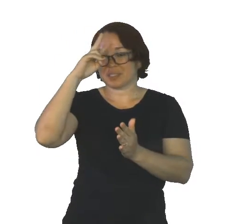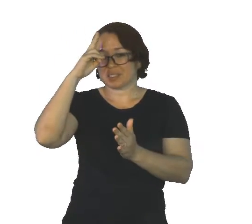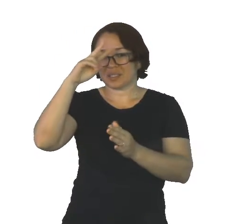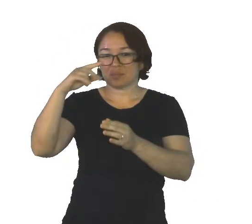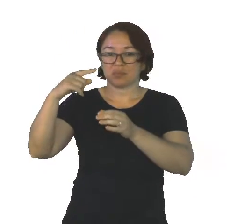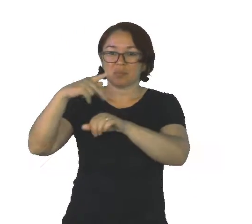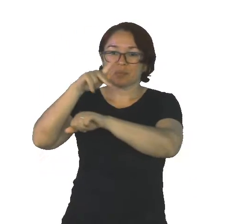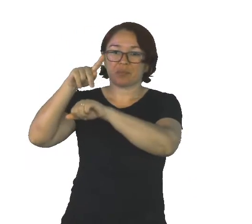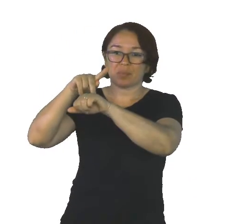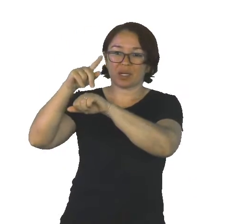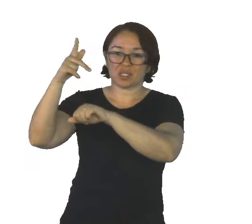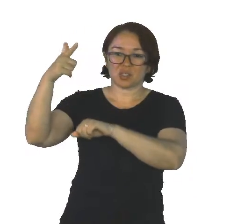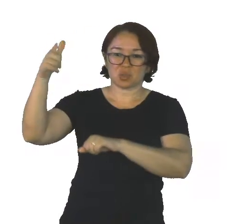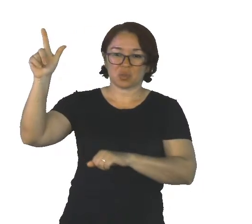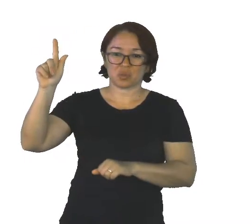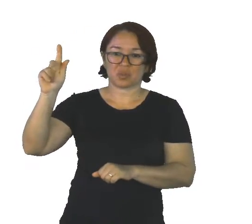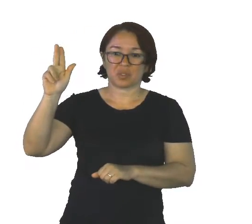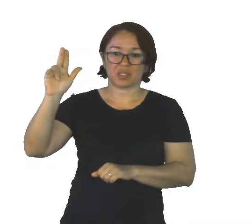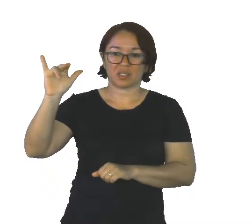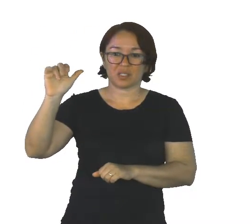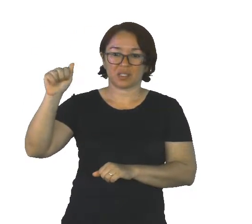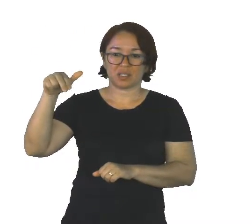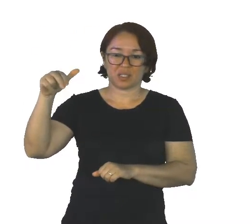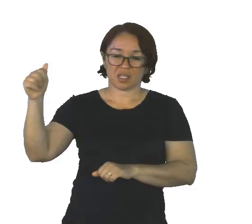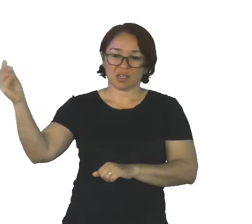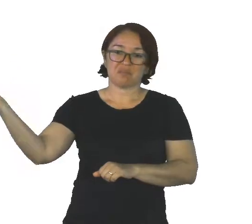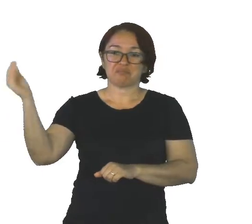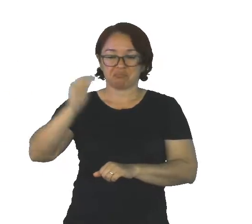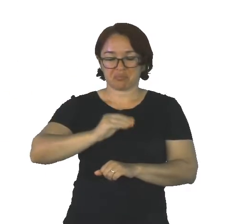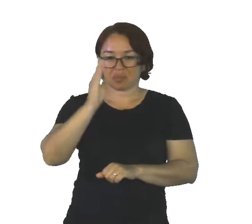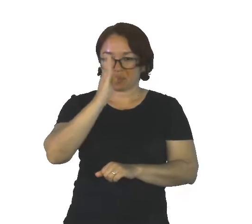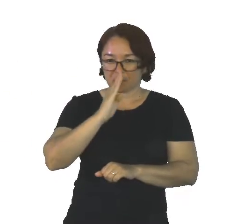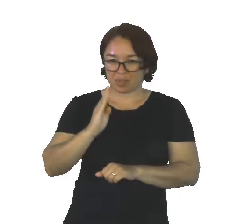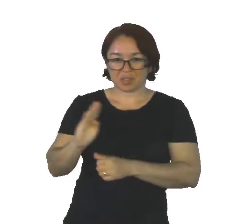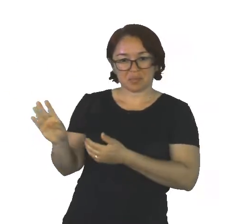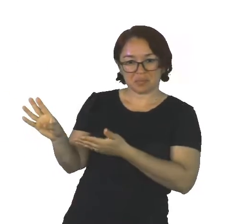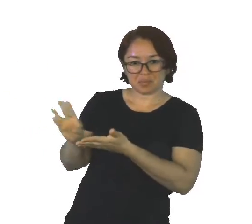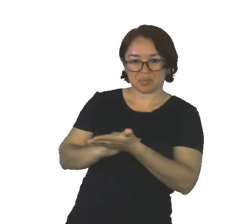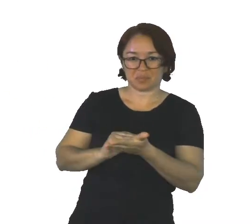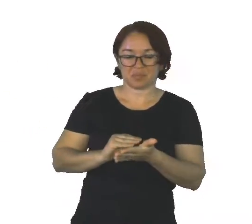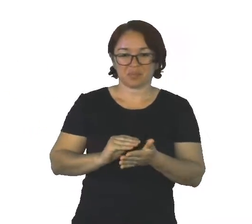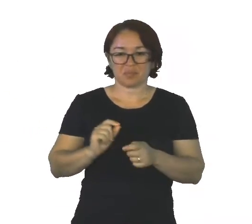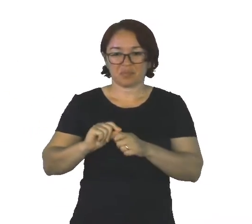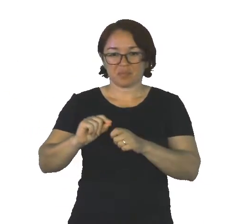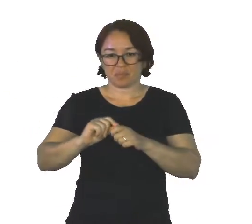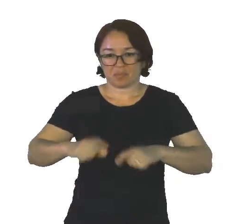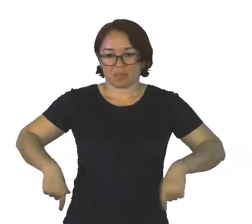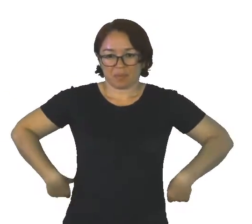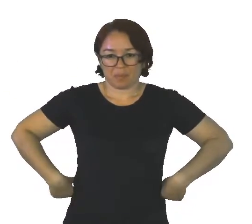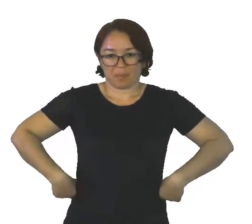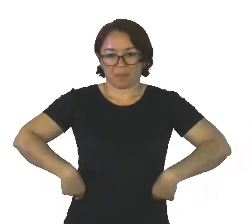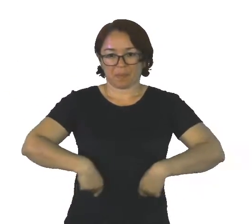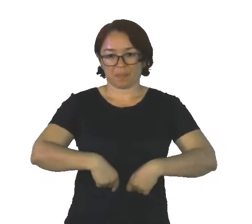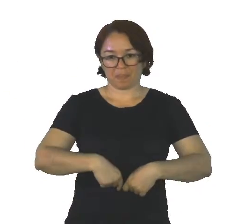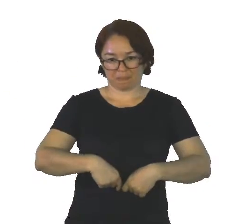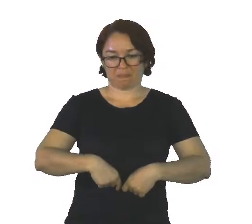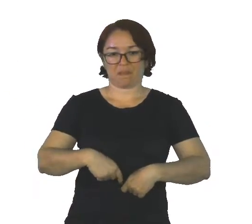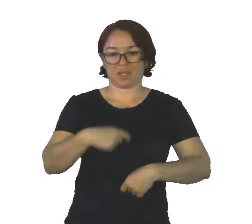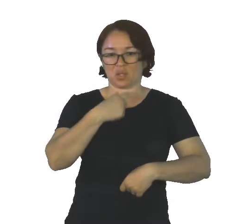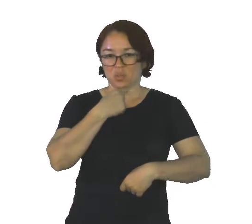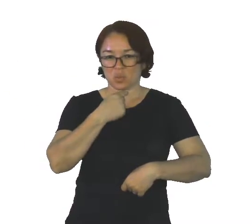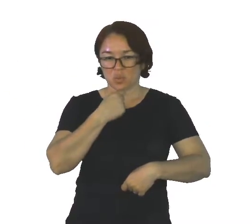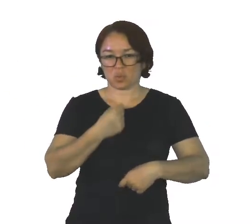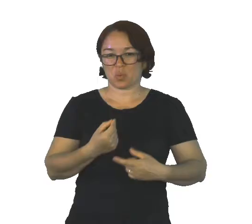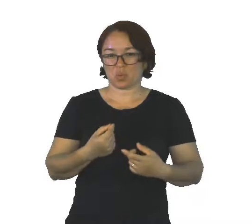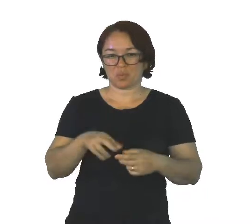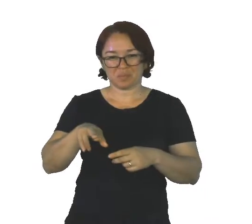Guiânias. No tear, eles confeccionam tangas femininas, cintos masculinos, usando como base miçangas e